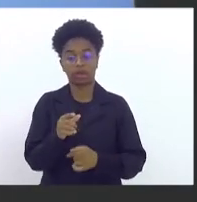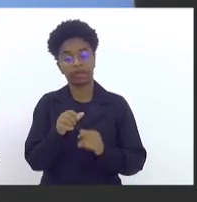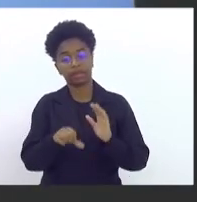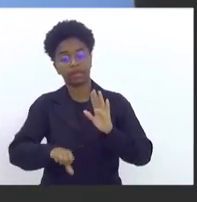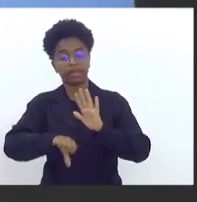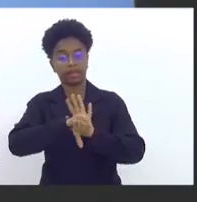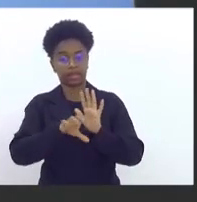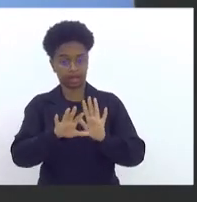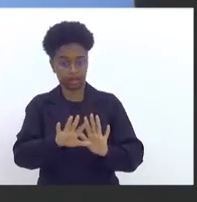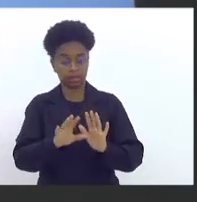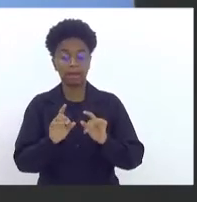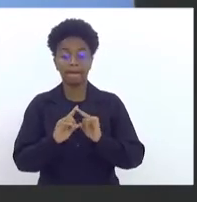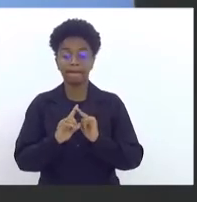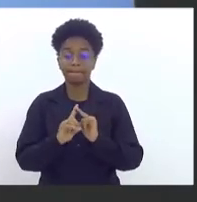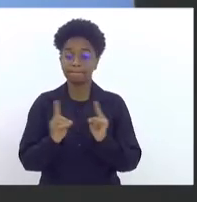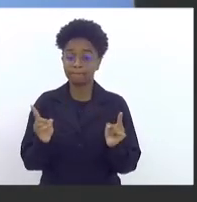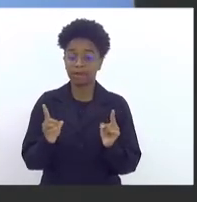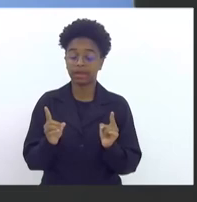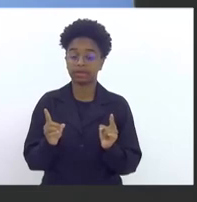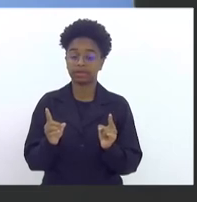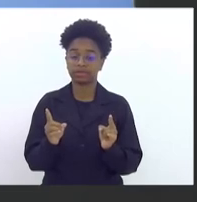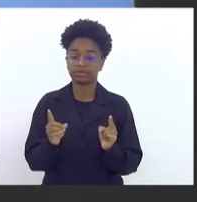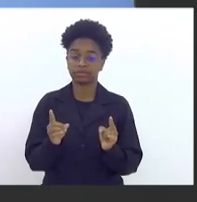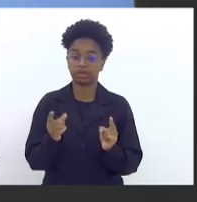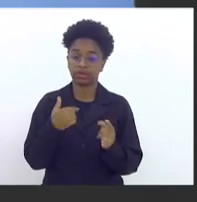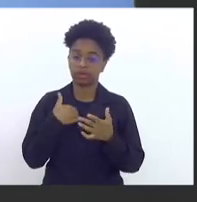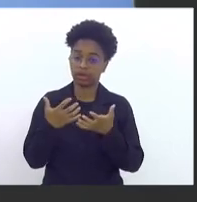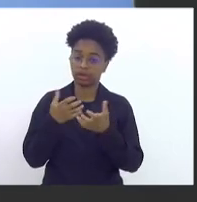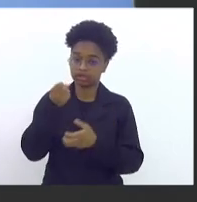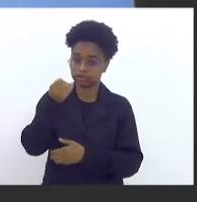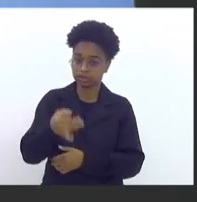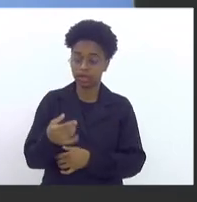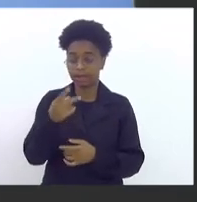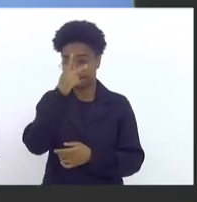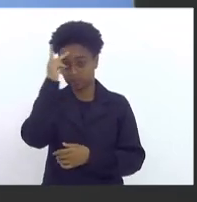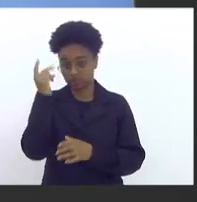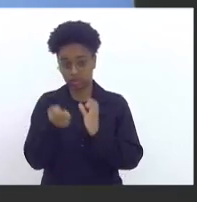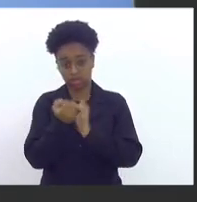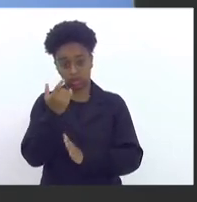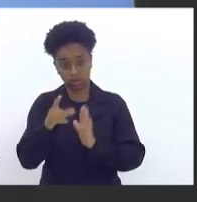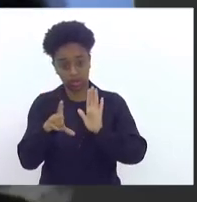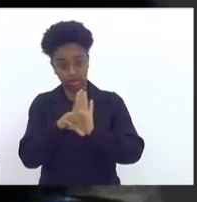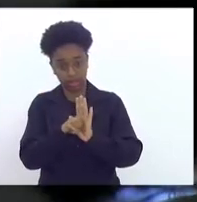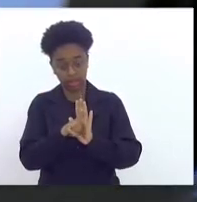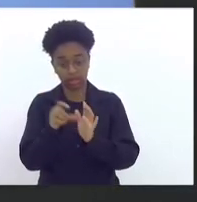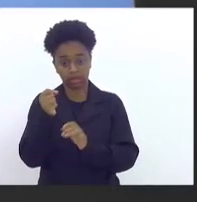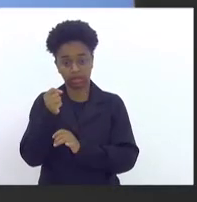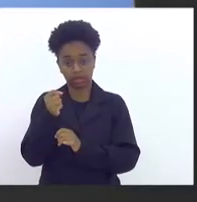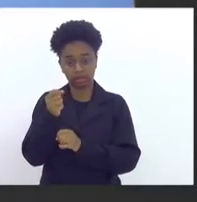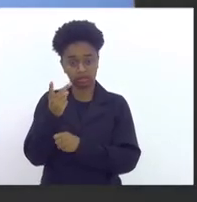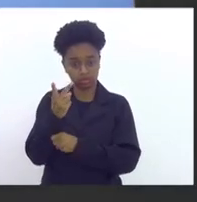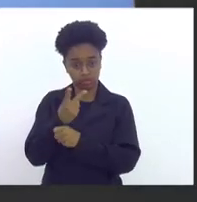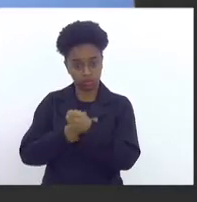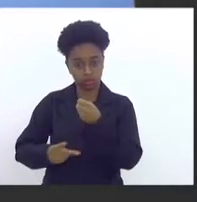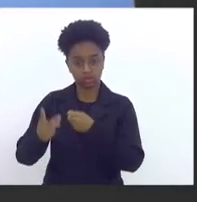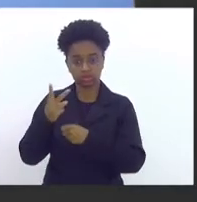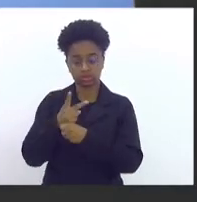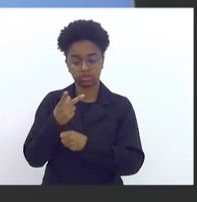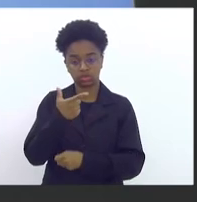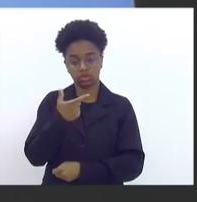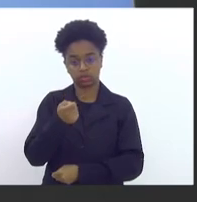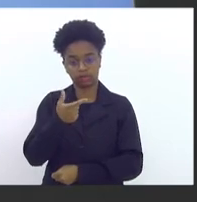professora Natasha como muito bem mas só queria te destacar isso O legislador quando criou essa lei do ano retrasado também 2021